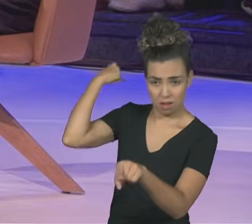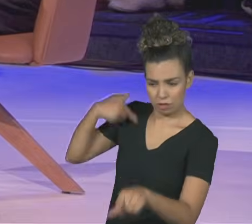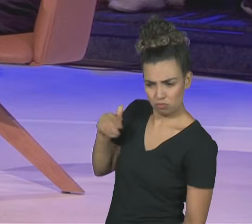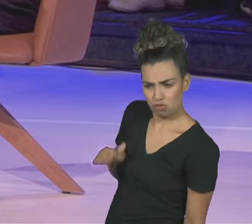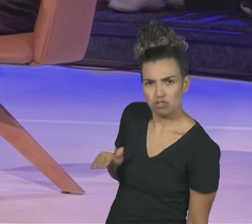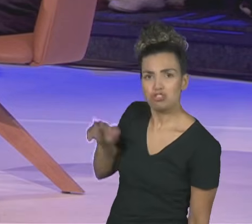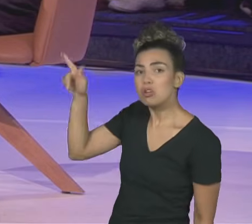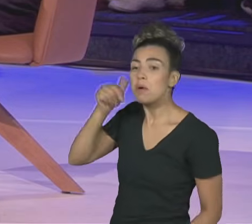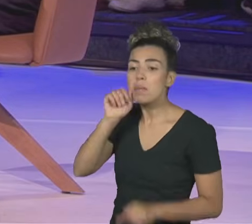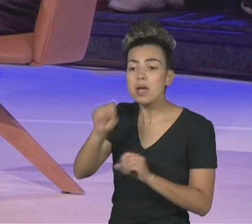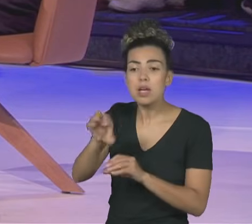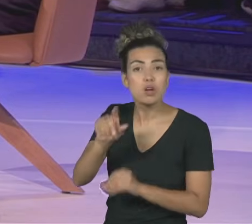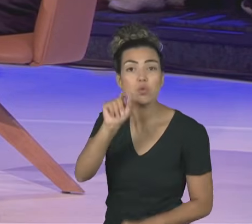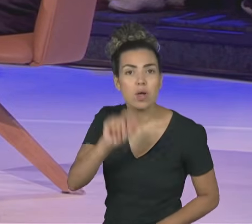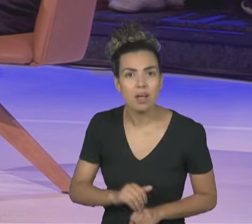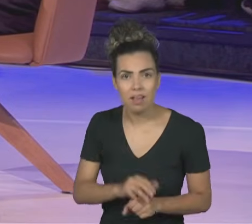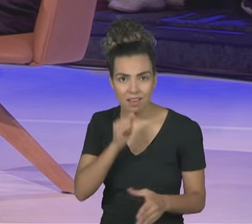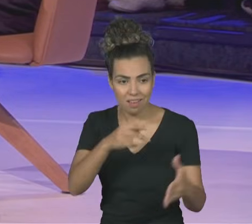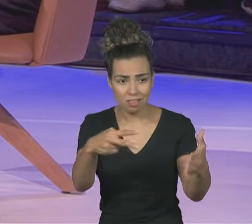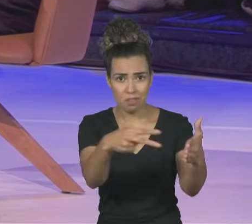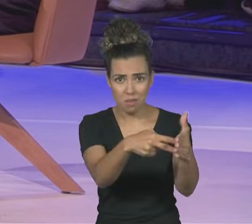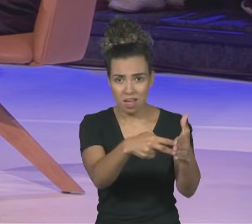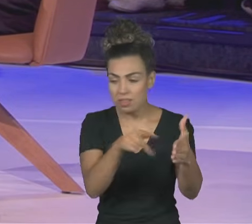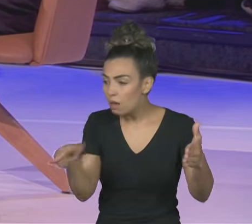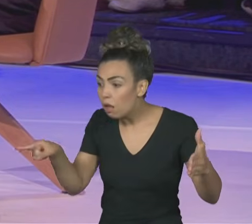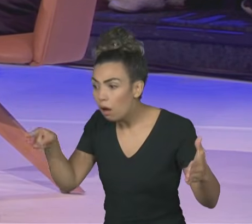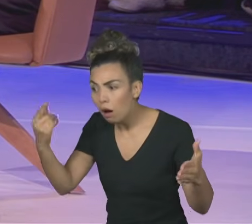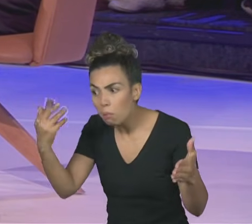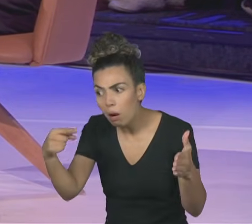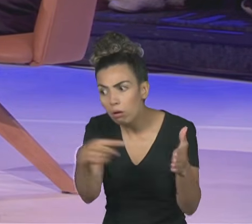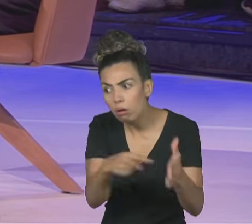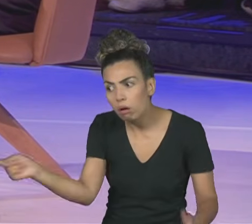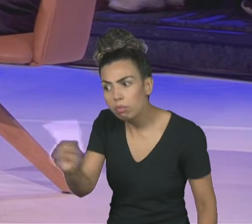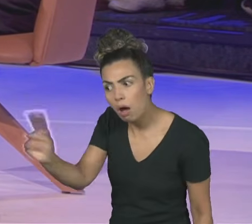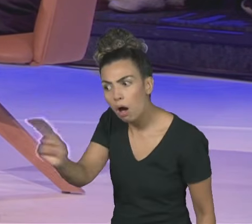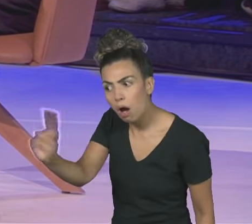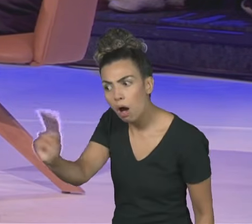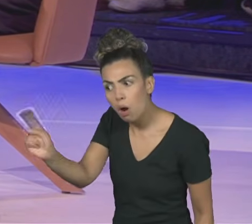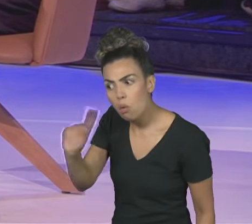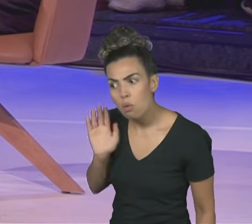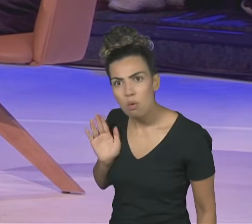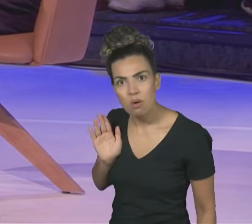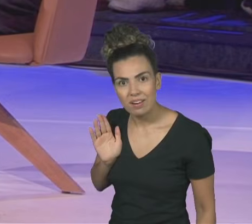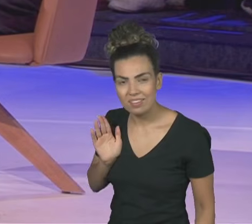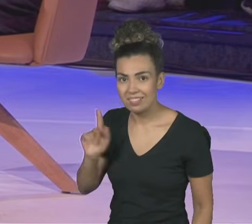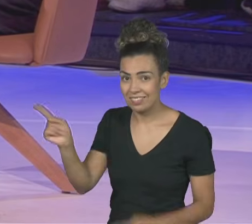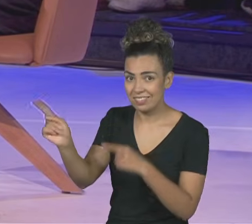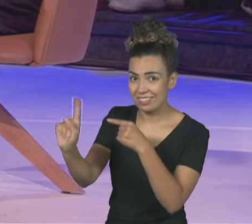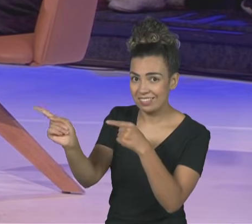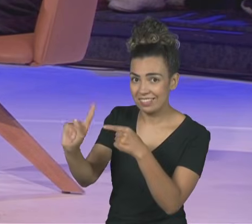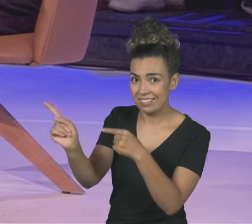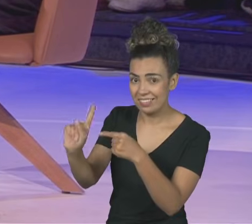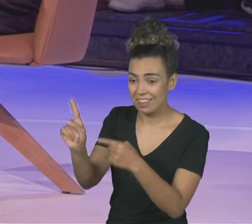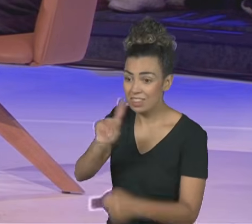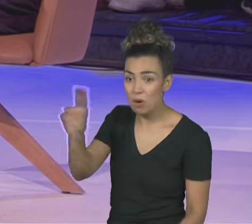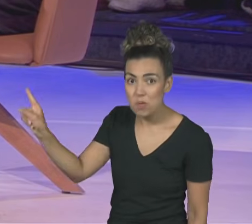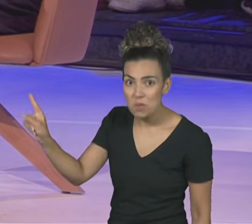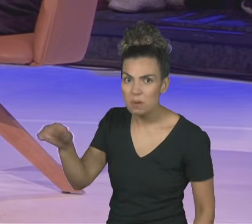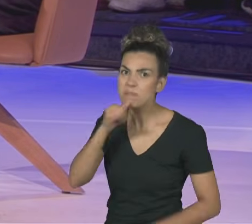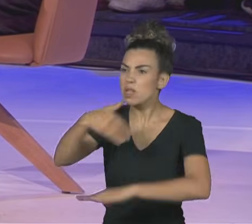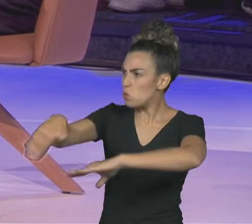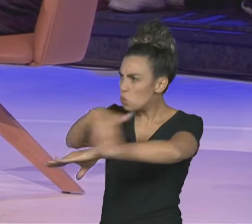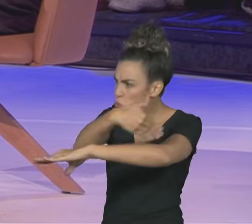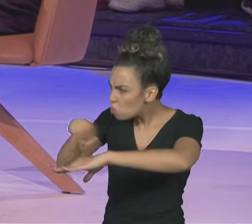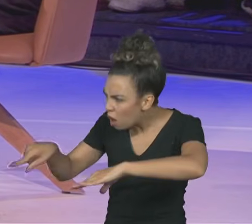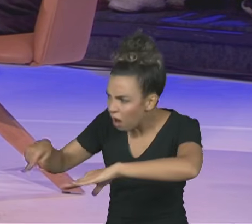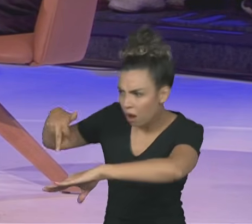Ela disse, não coloca o dedo aí que vai dar ruim. Ela disse, não atravessa essa